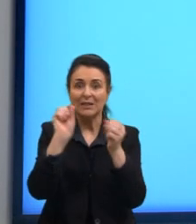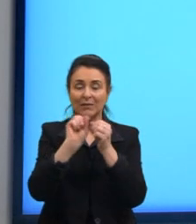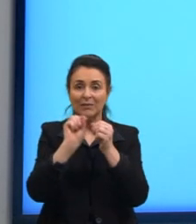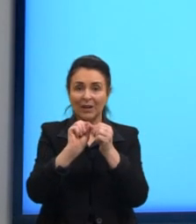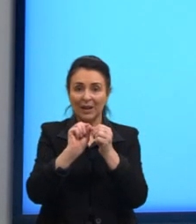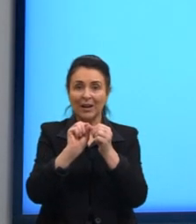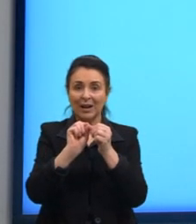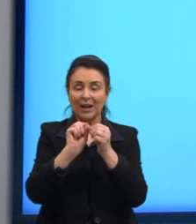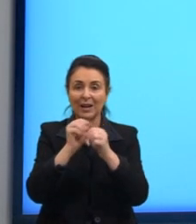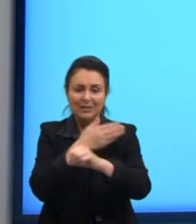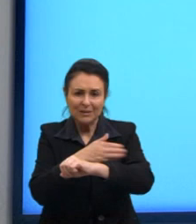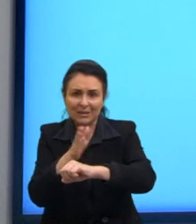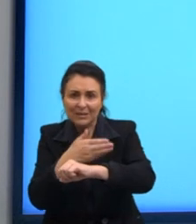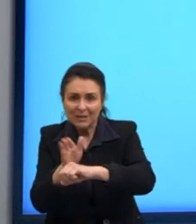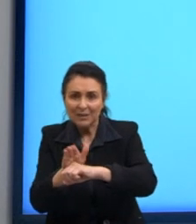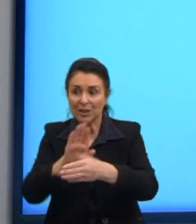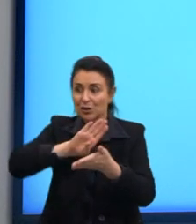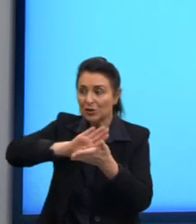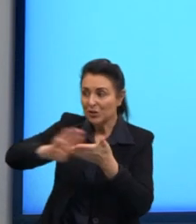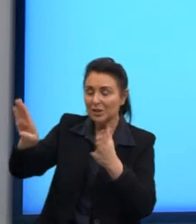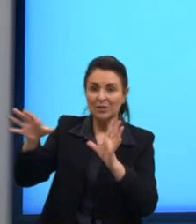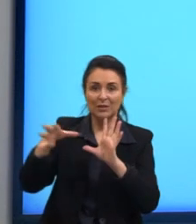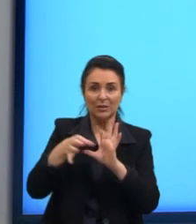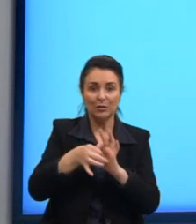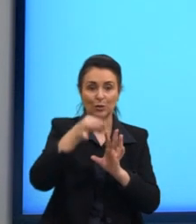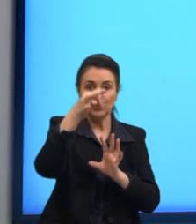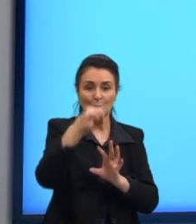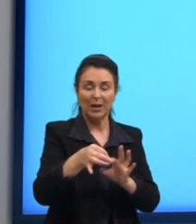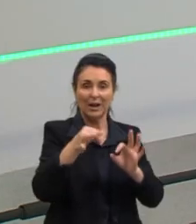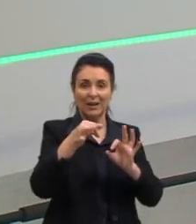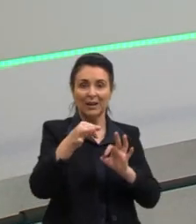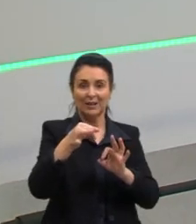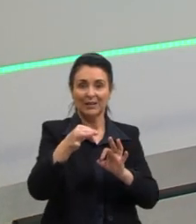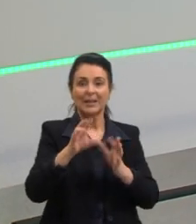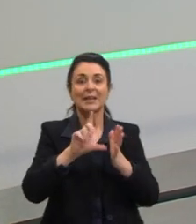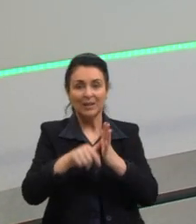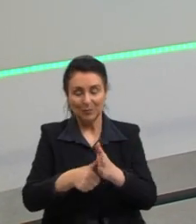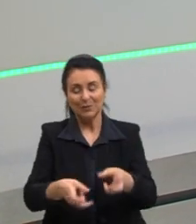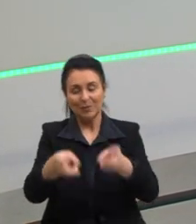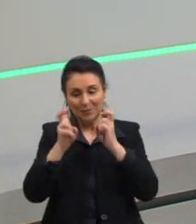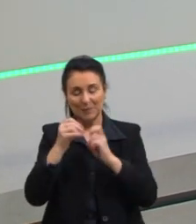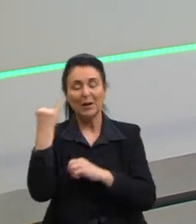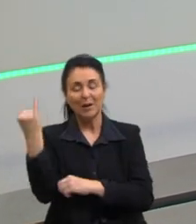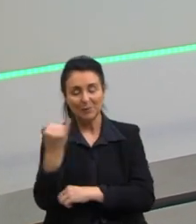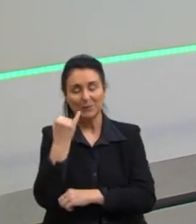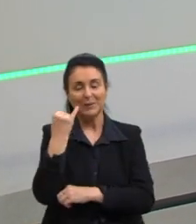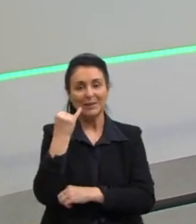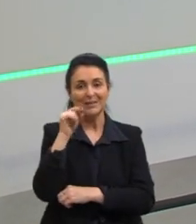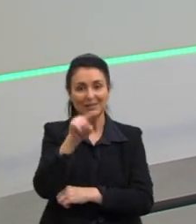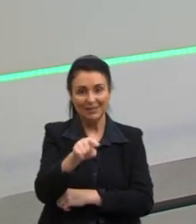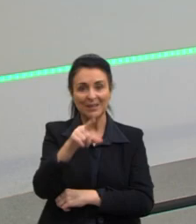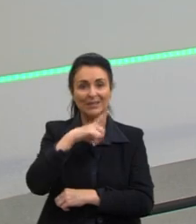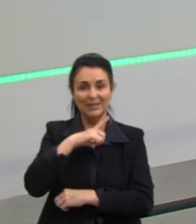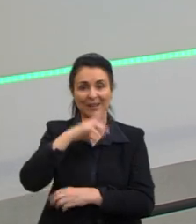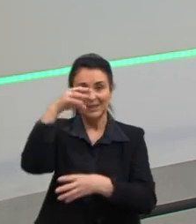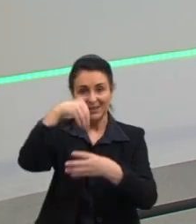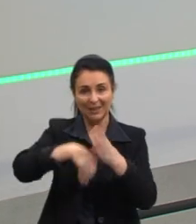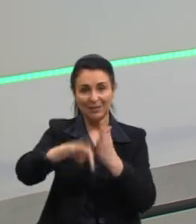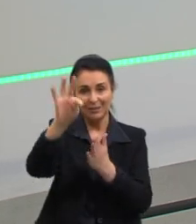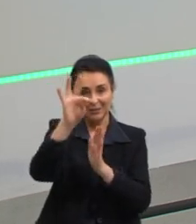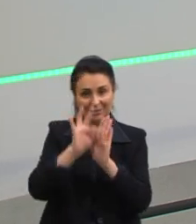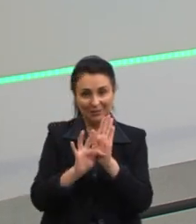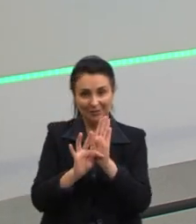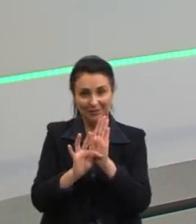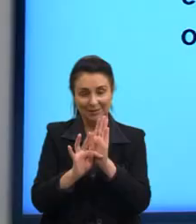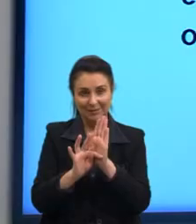esse exercício tirem os conectores dos lugares deles e vocês vão perceber a importância que eles têm dentro do texto